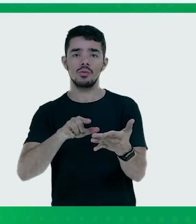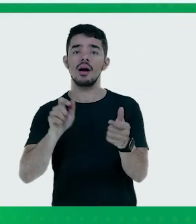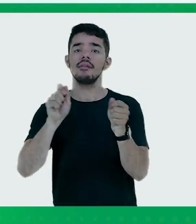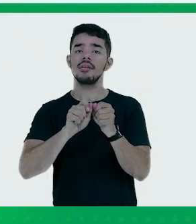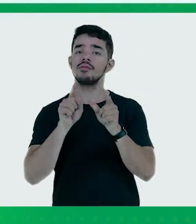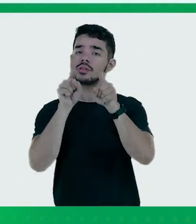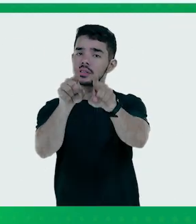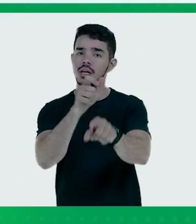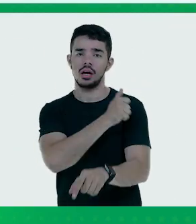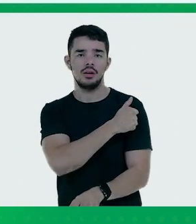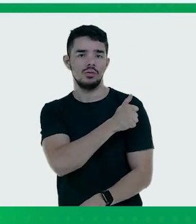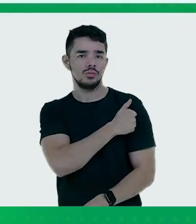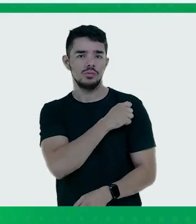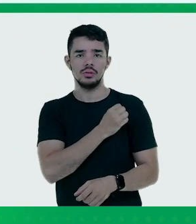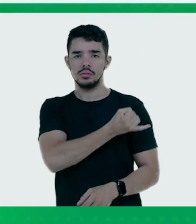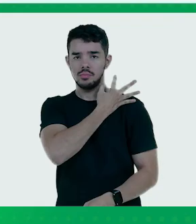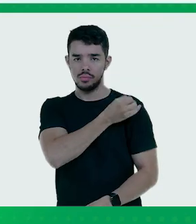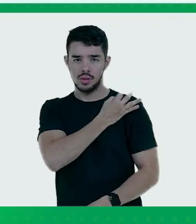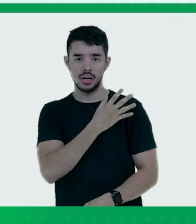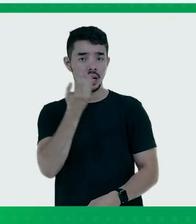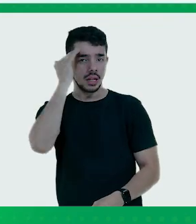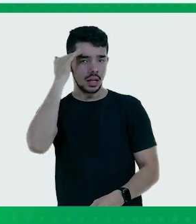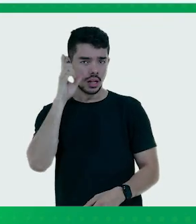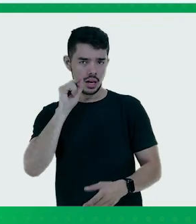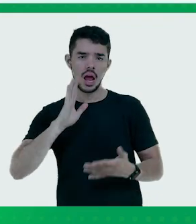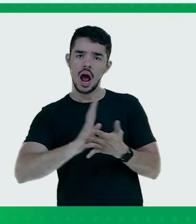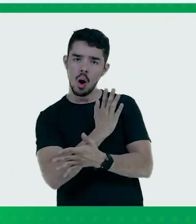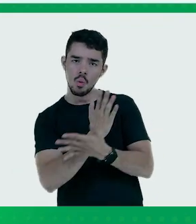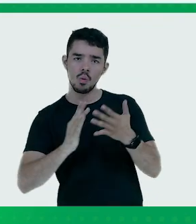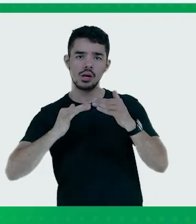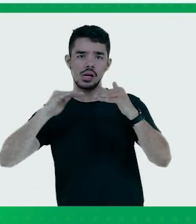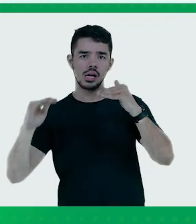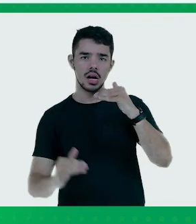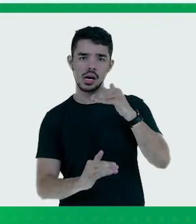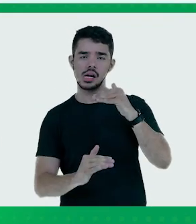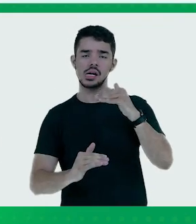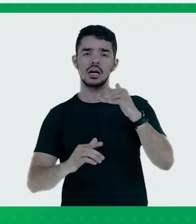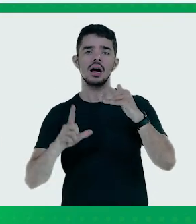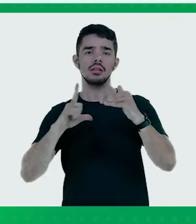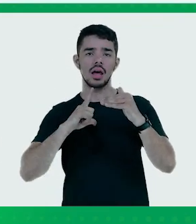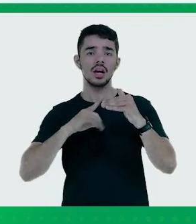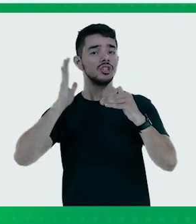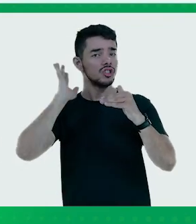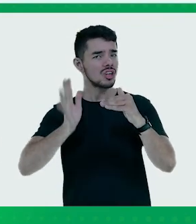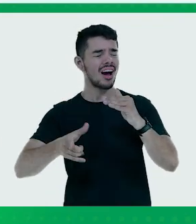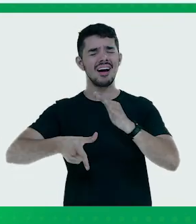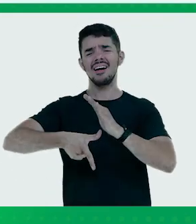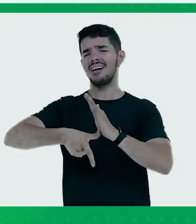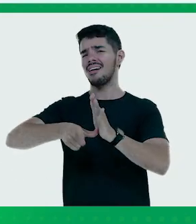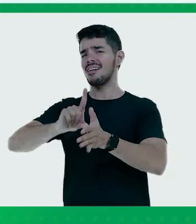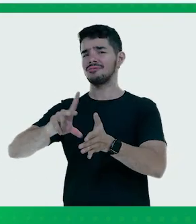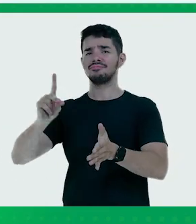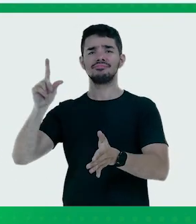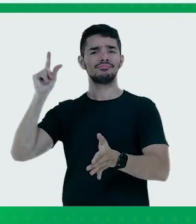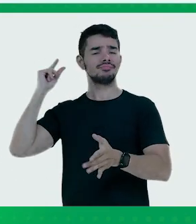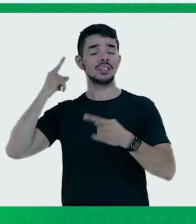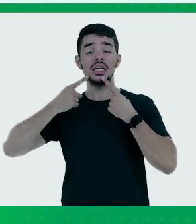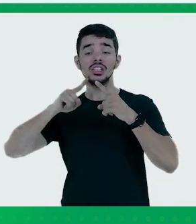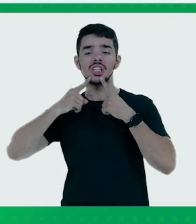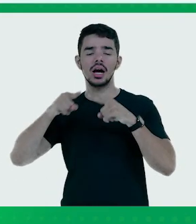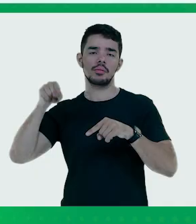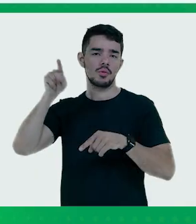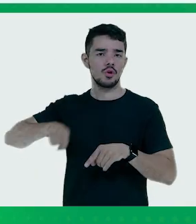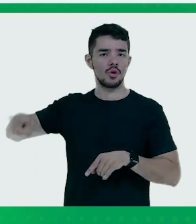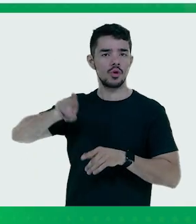de que hoje algumas desigualdades que existem já foram criticadas anteriormente por esses